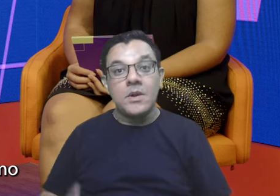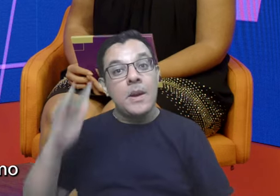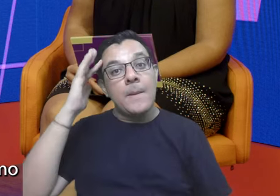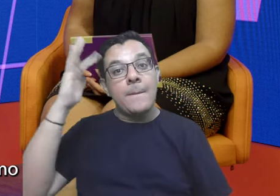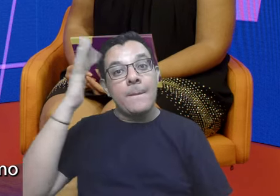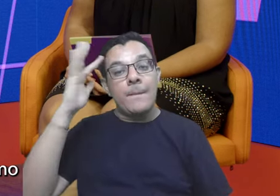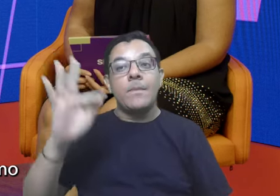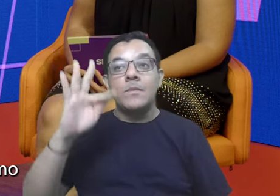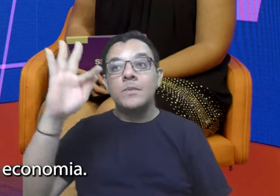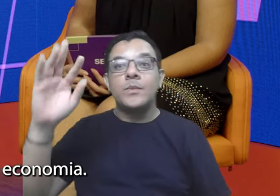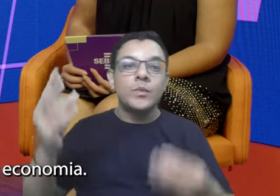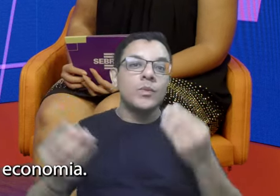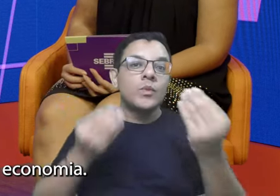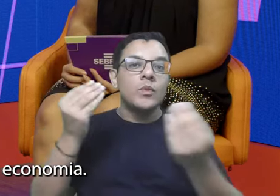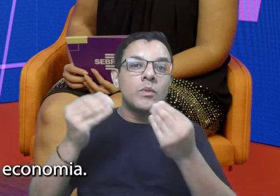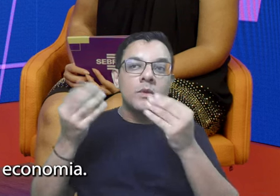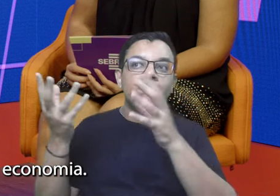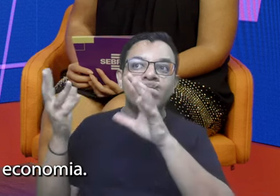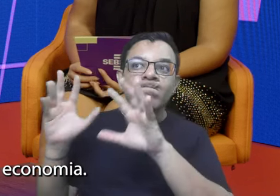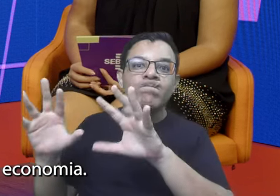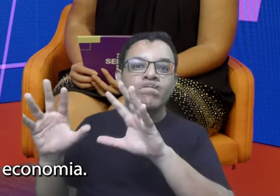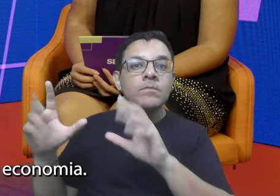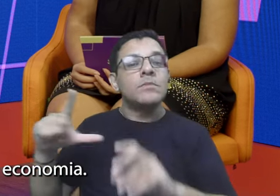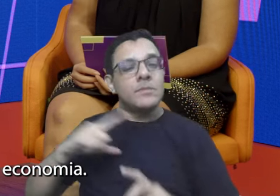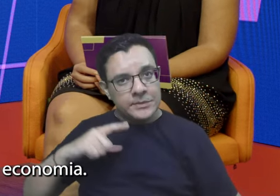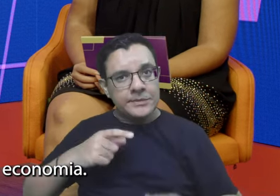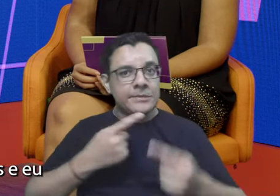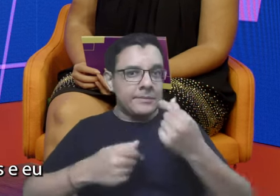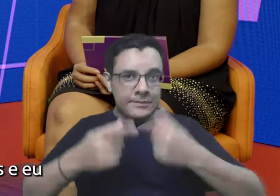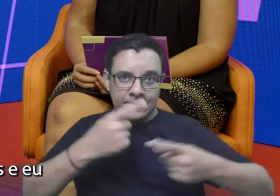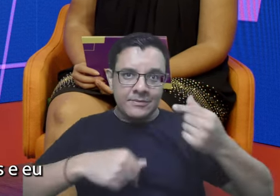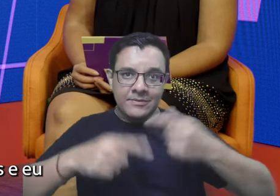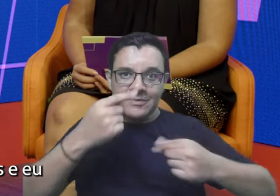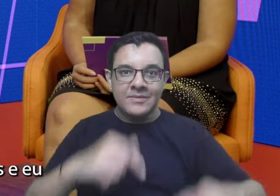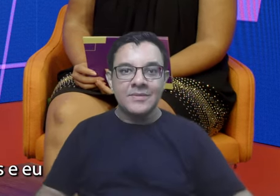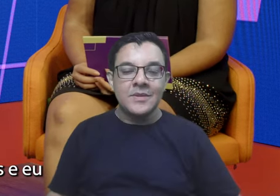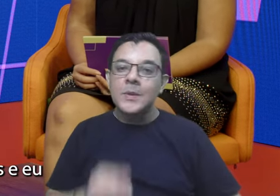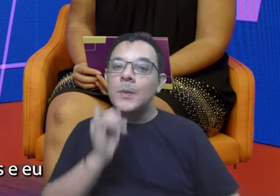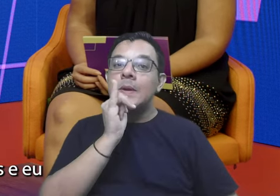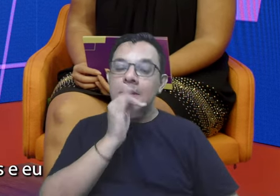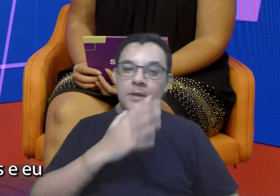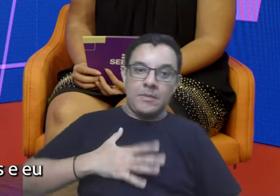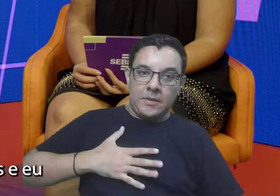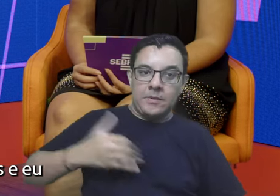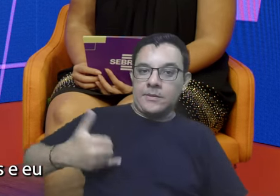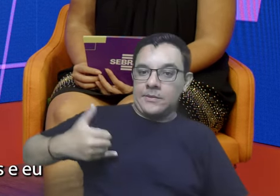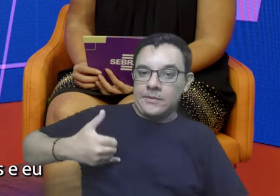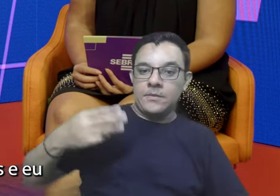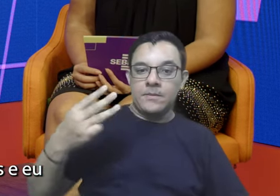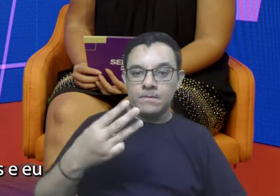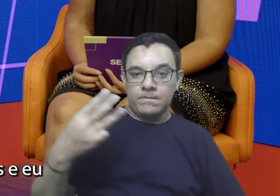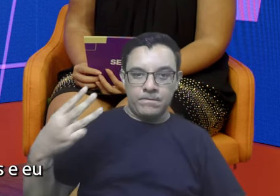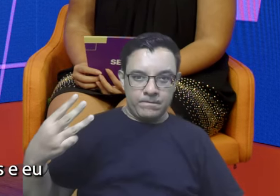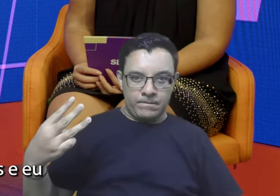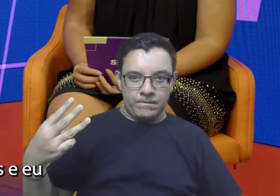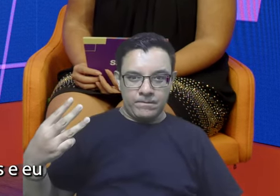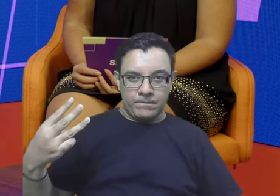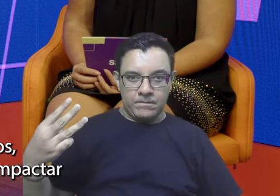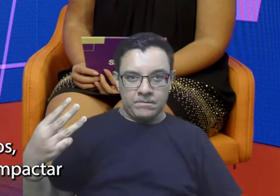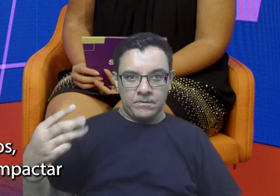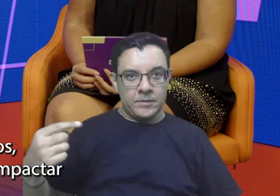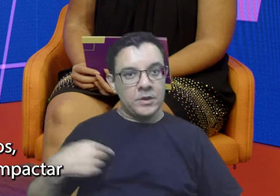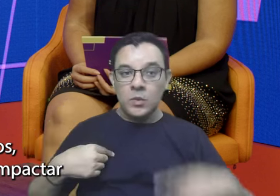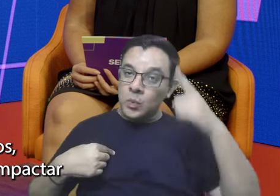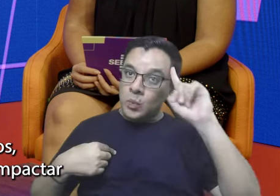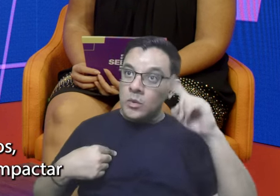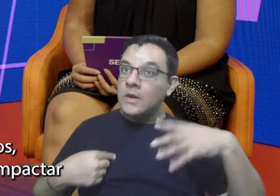a longo prazo também como que isso pode impactar também na economia porque por exemplo eu sou uma mulher de 33 anos e eu